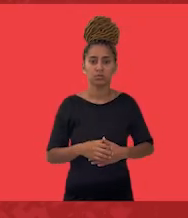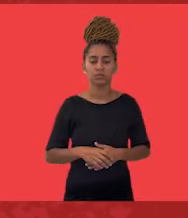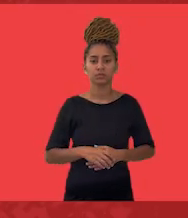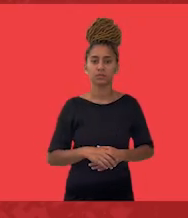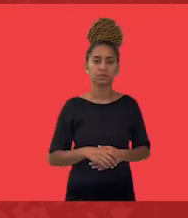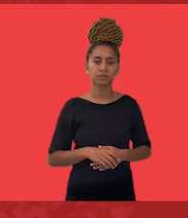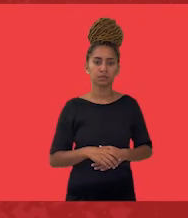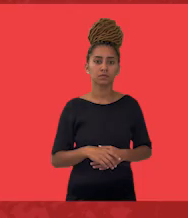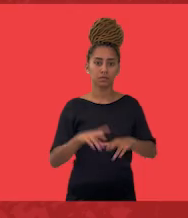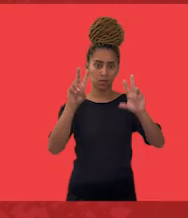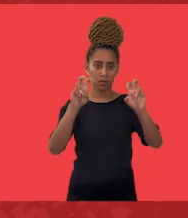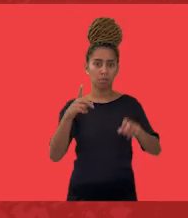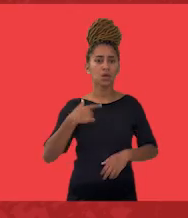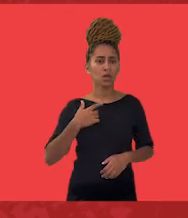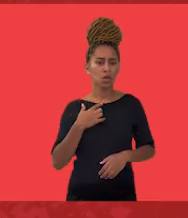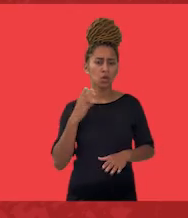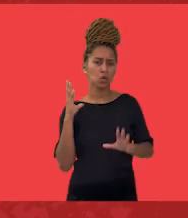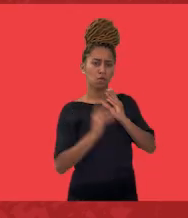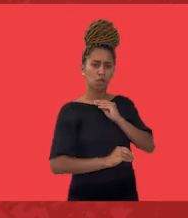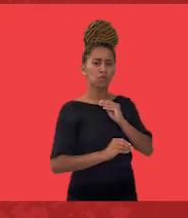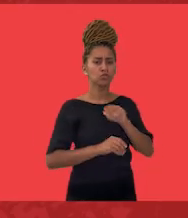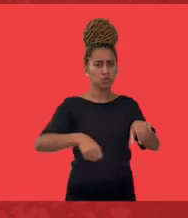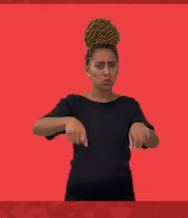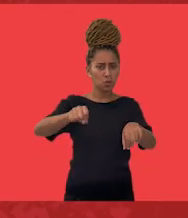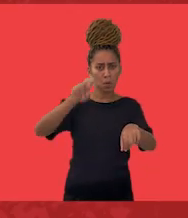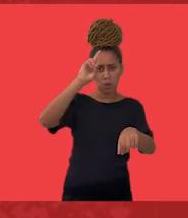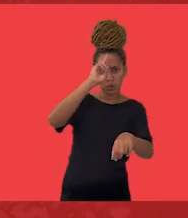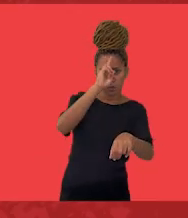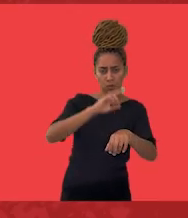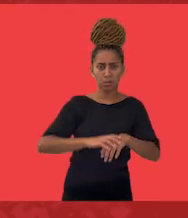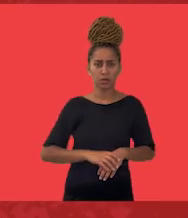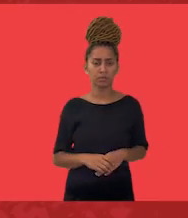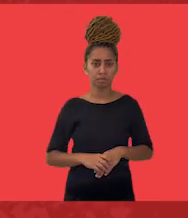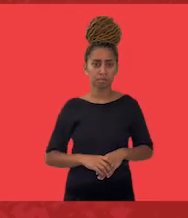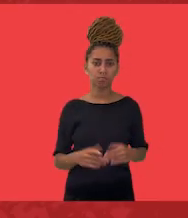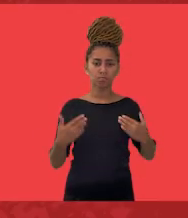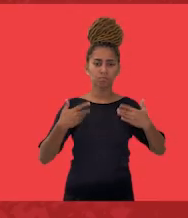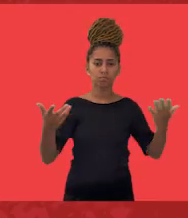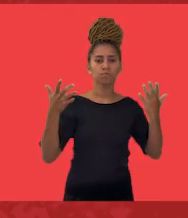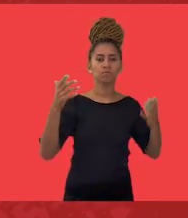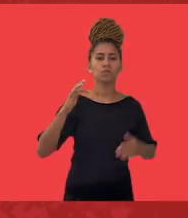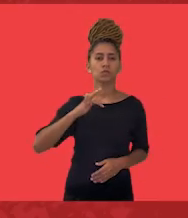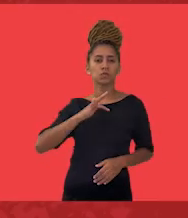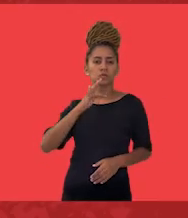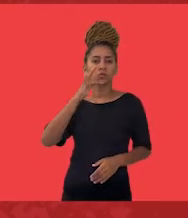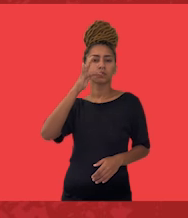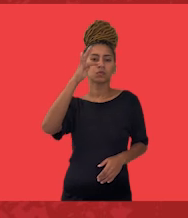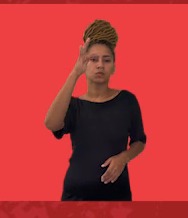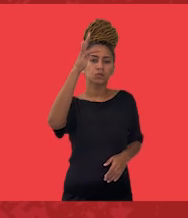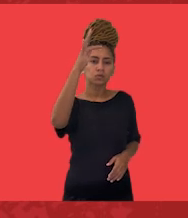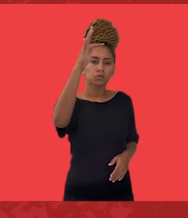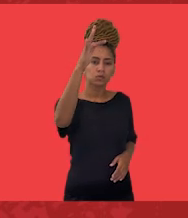Mamífera, frágil, silvestre, cantarola um mantro sinistro, adentra o